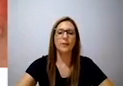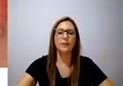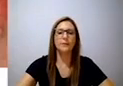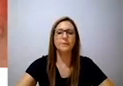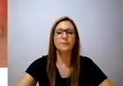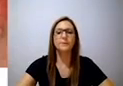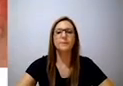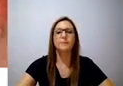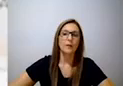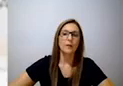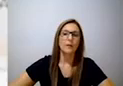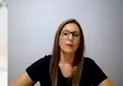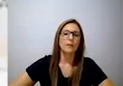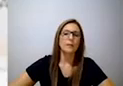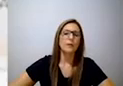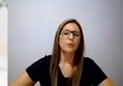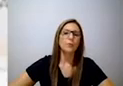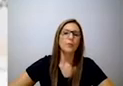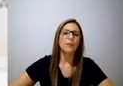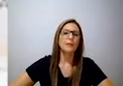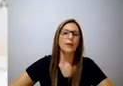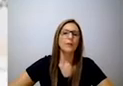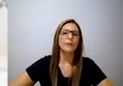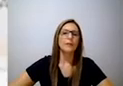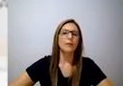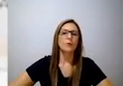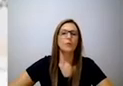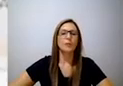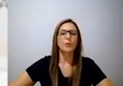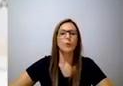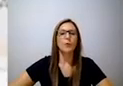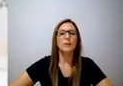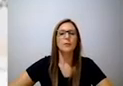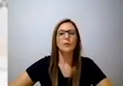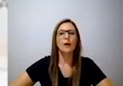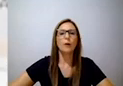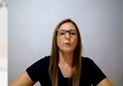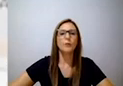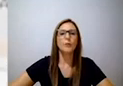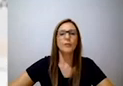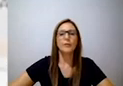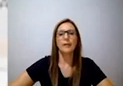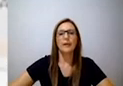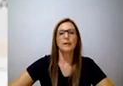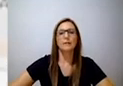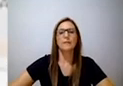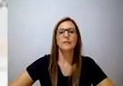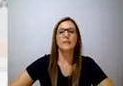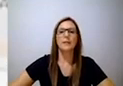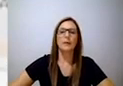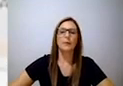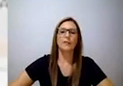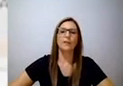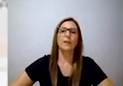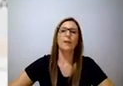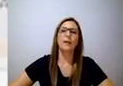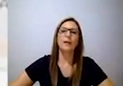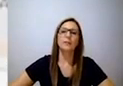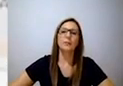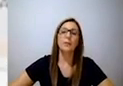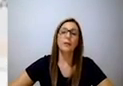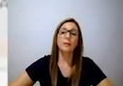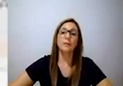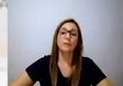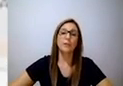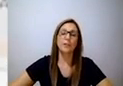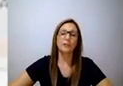externa. Segundo o Ministério da Saúde, a população-alvo prioritária da vacina HPV é a de